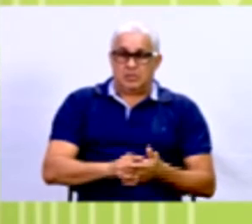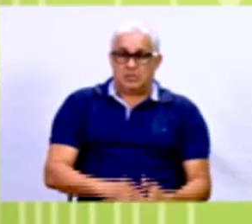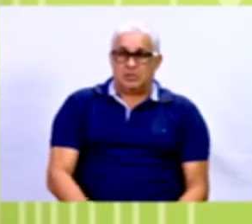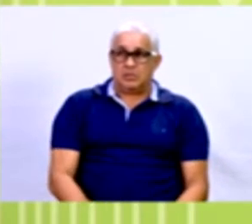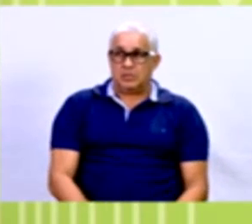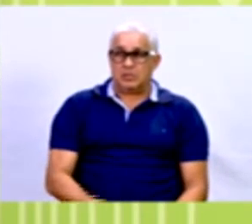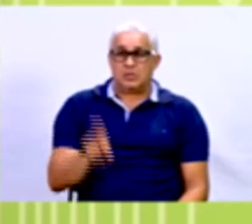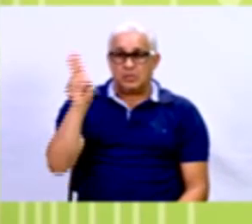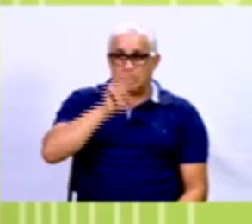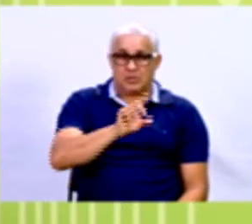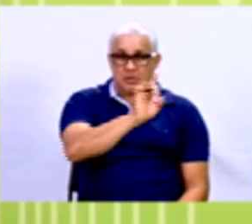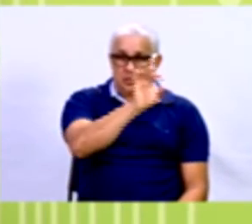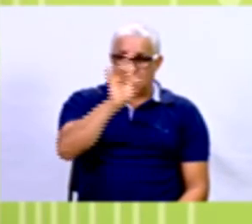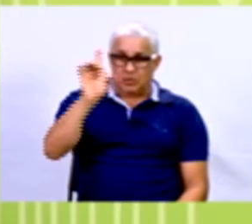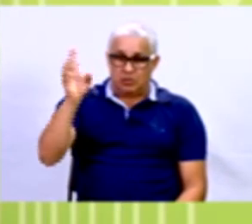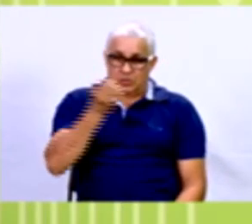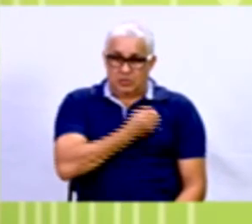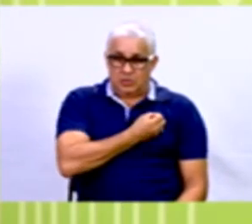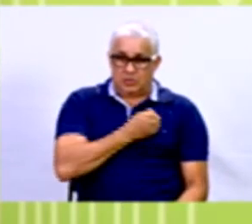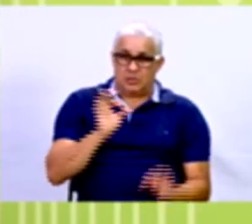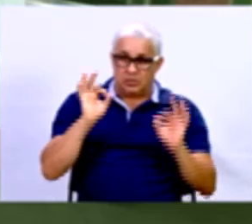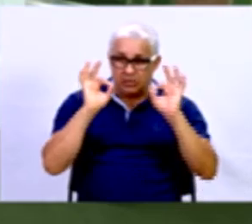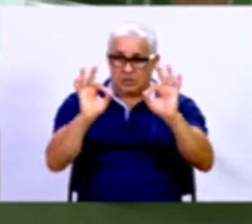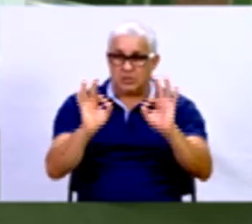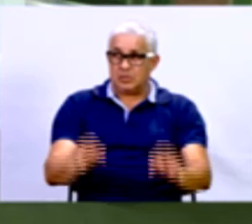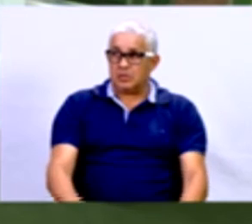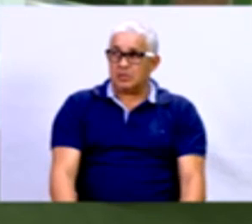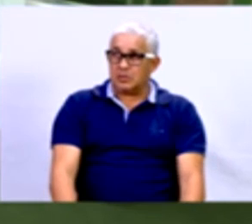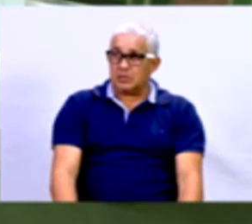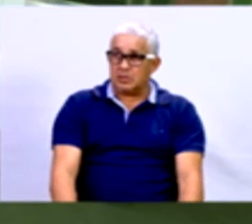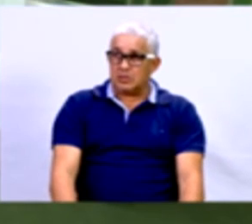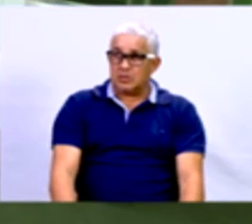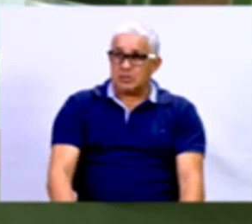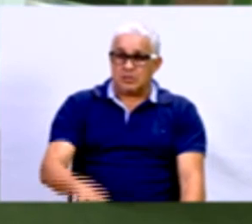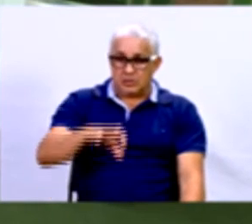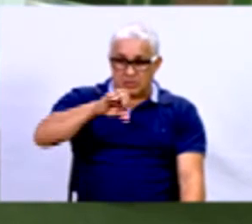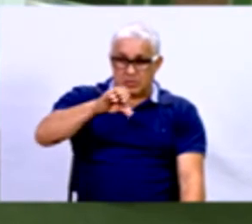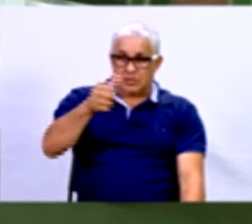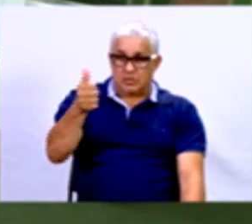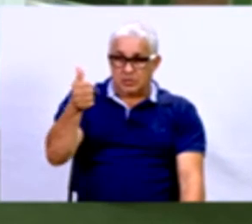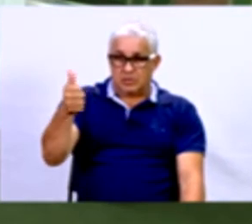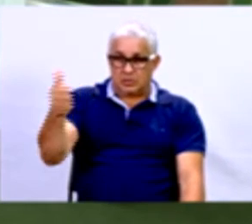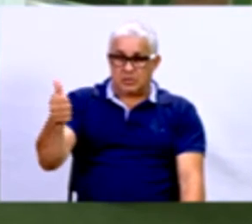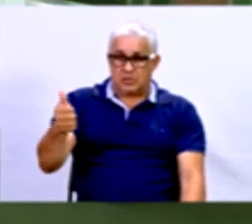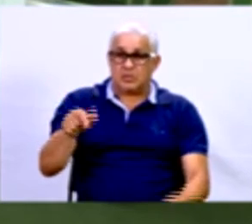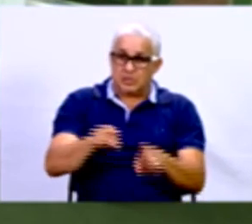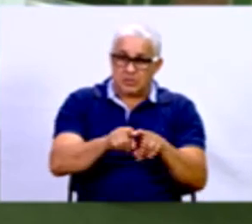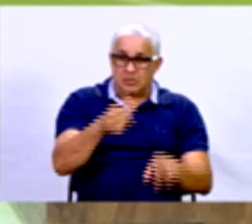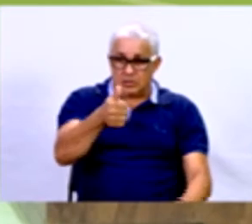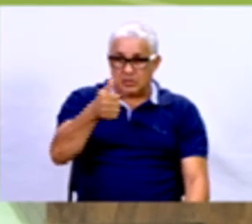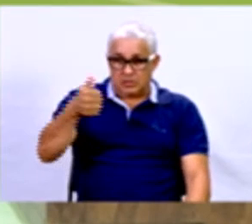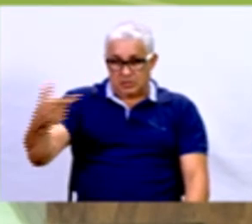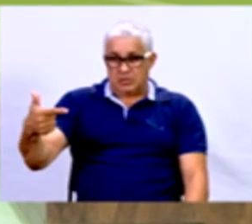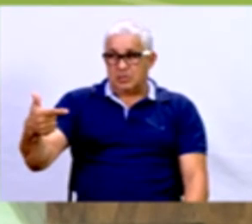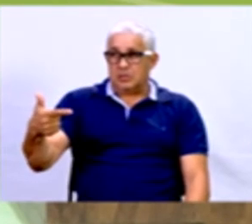as utilidades desses outros números, não é isso, professor? Isso mesmo, o 911 e o 112, que